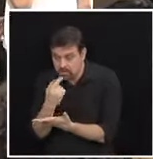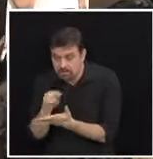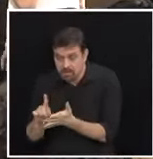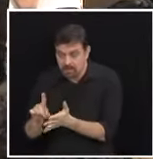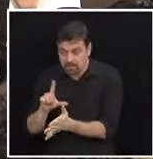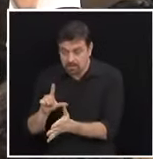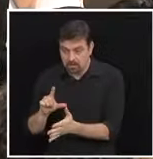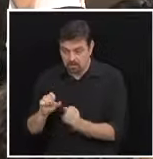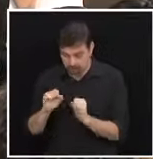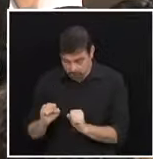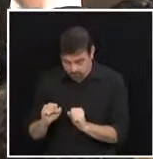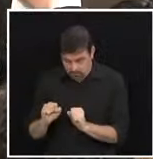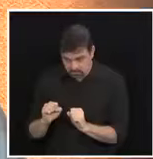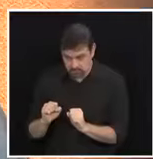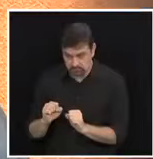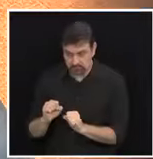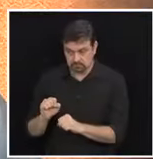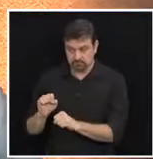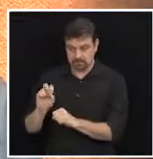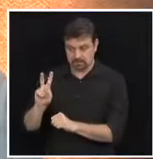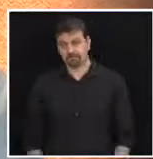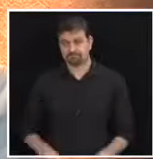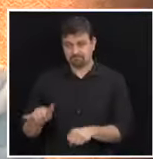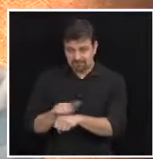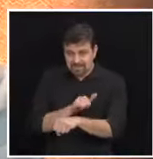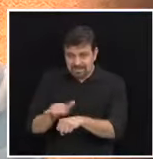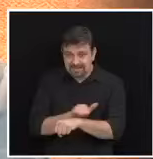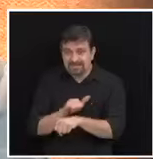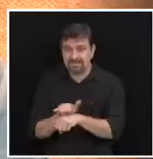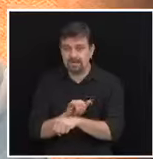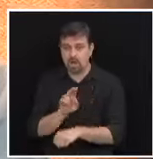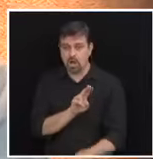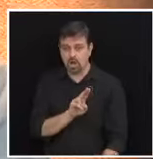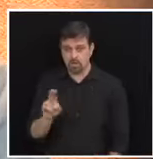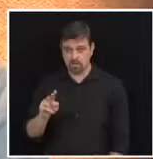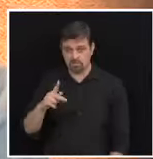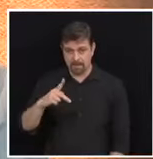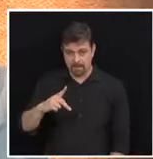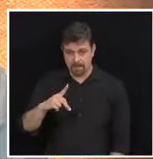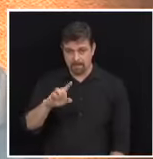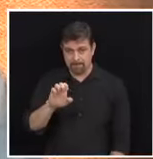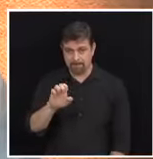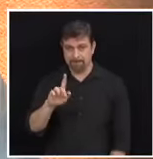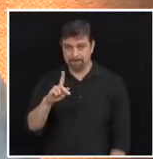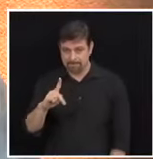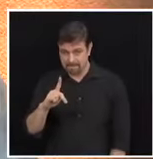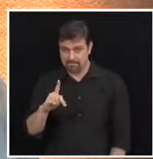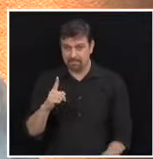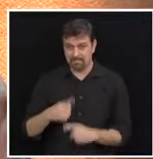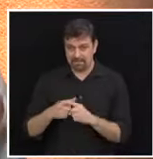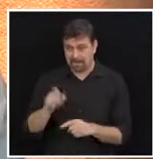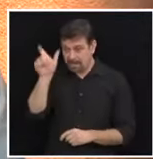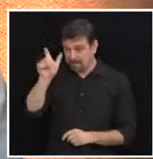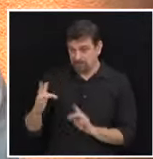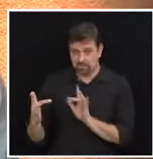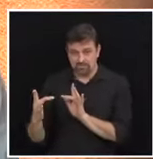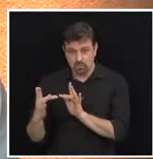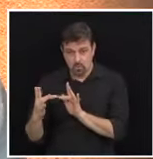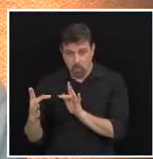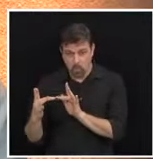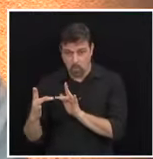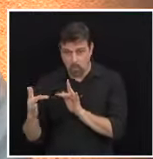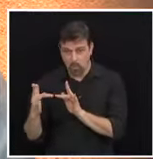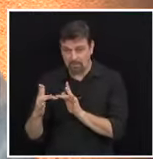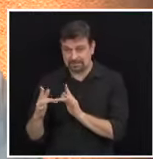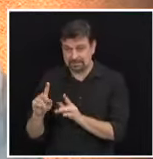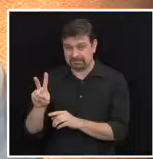pegar a doença. Essa estratégia é denominada profilaxia pós-exposição, que a gente abrevia com